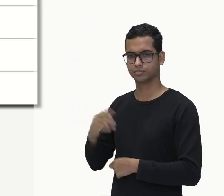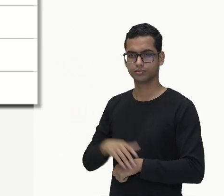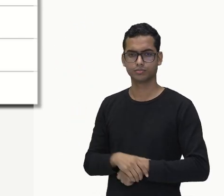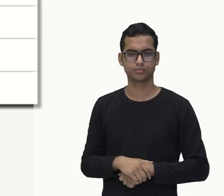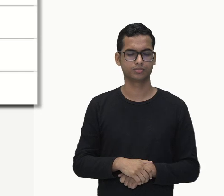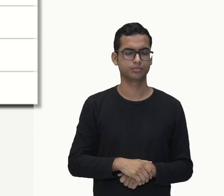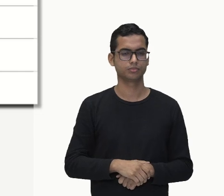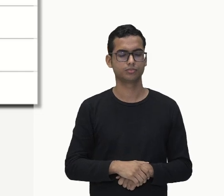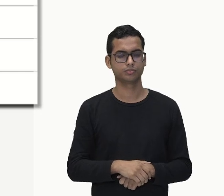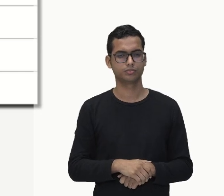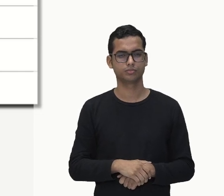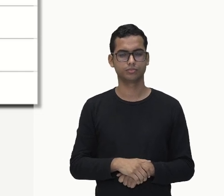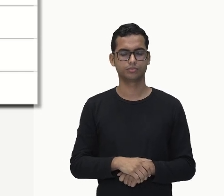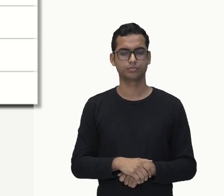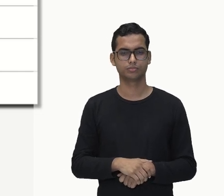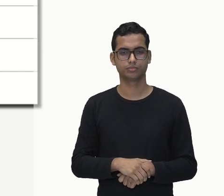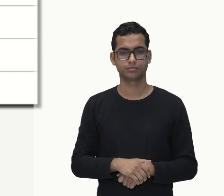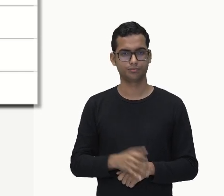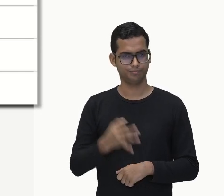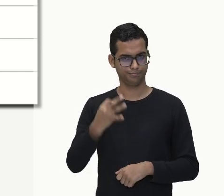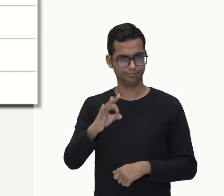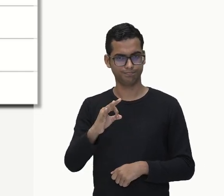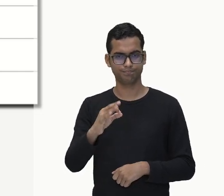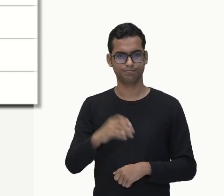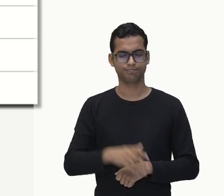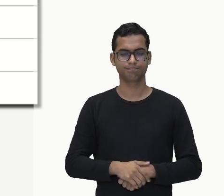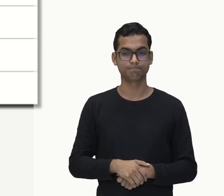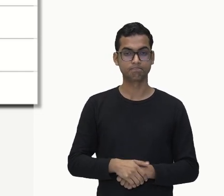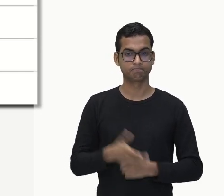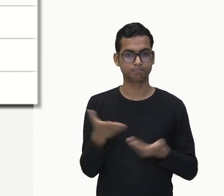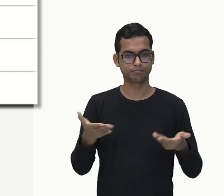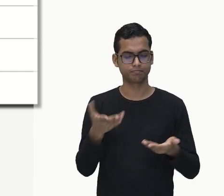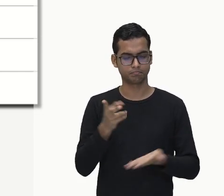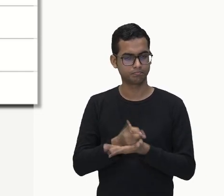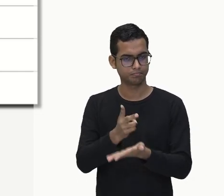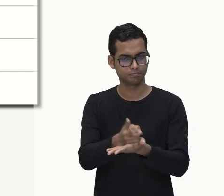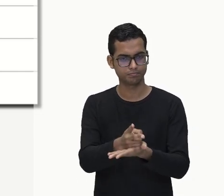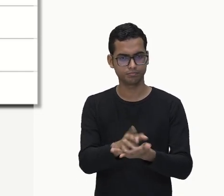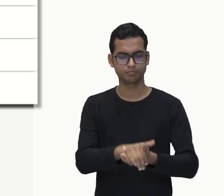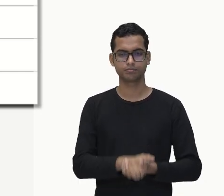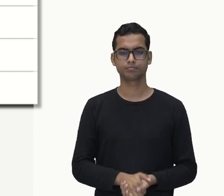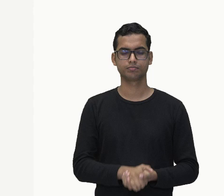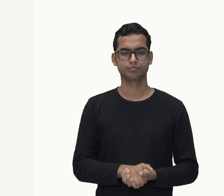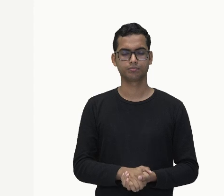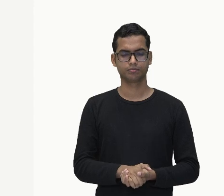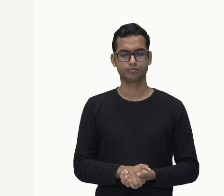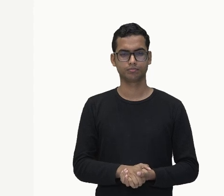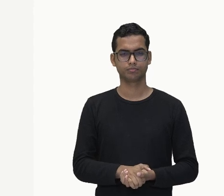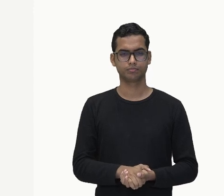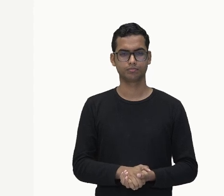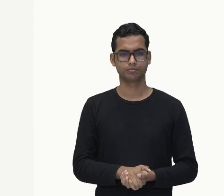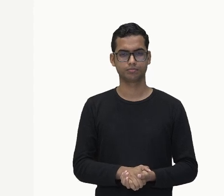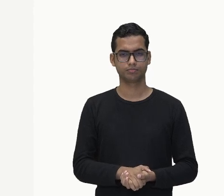eles oíam. É isso aí. Vamos adelante, porque temos aqui